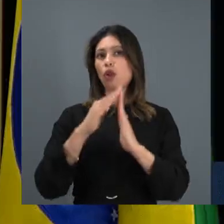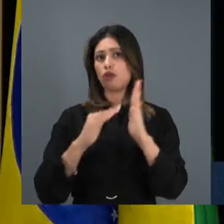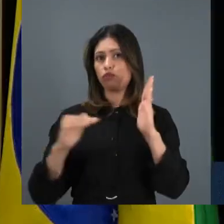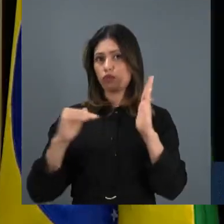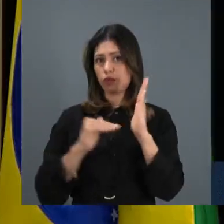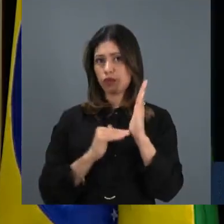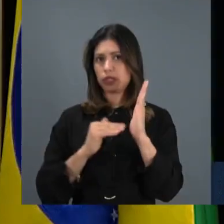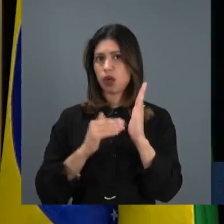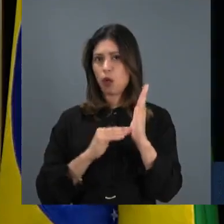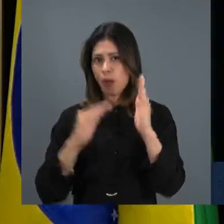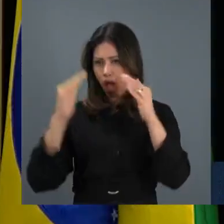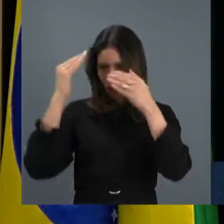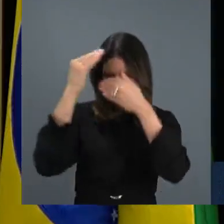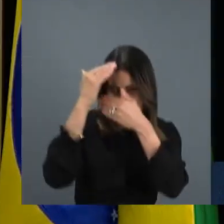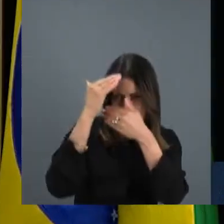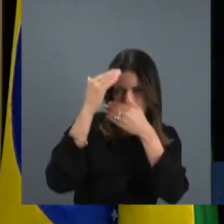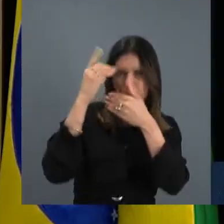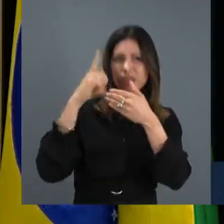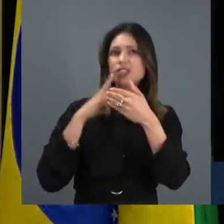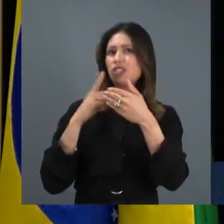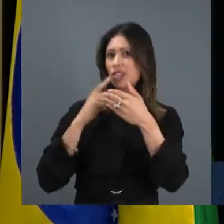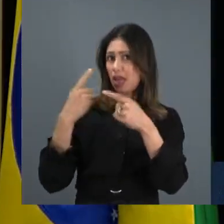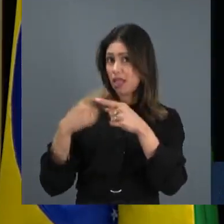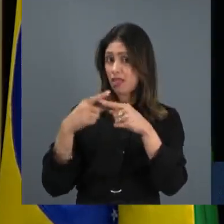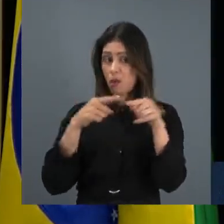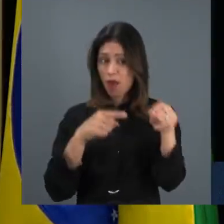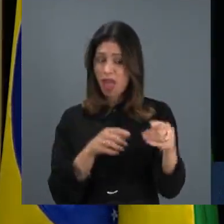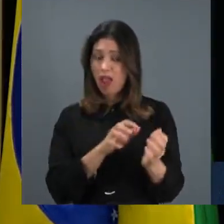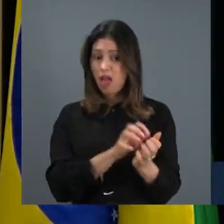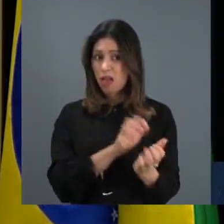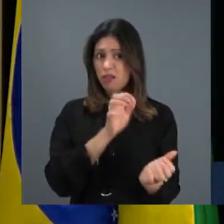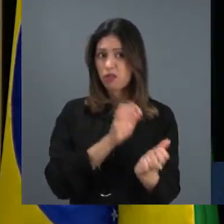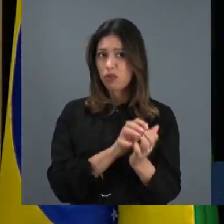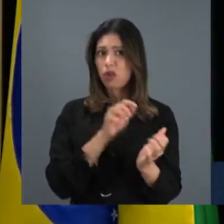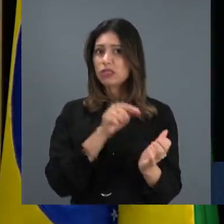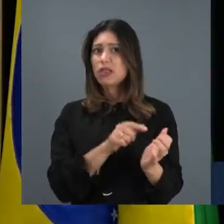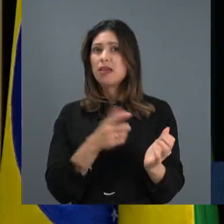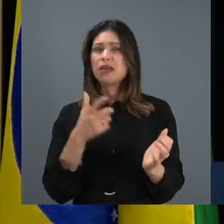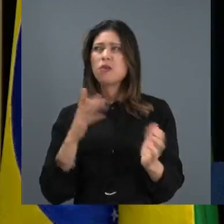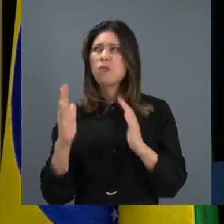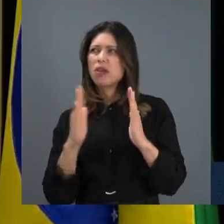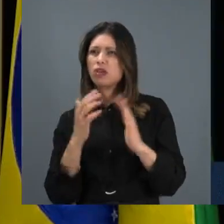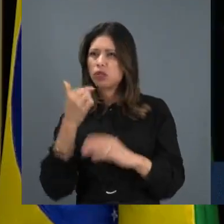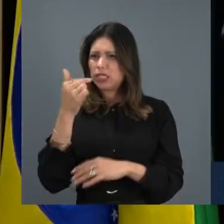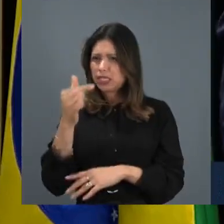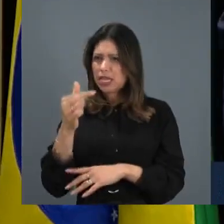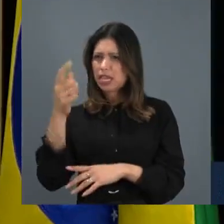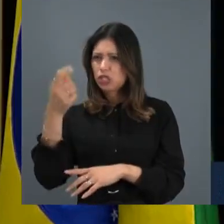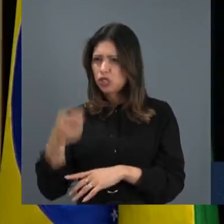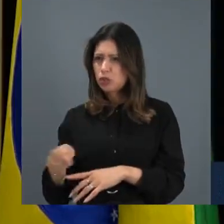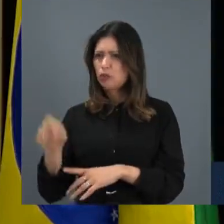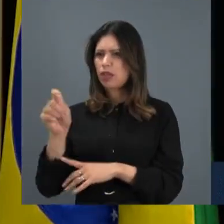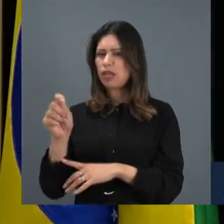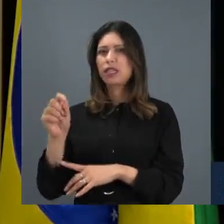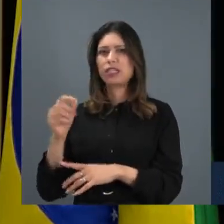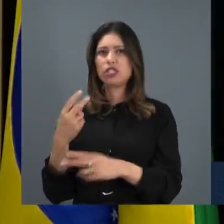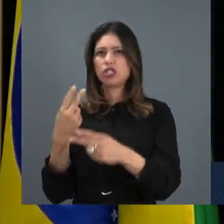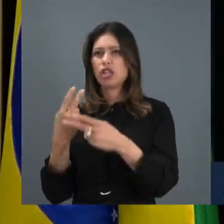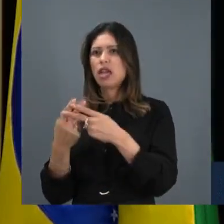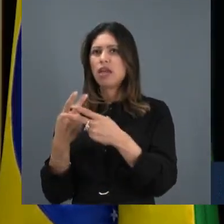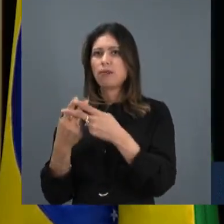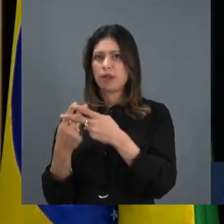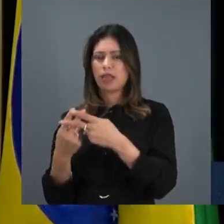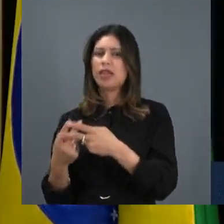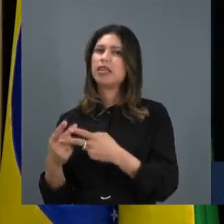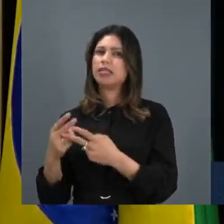proteger das bombas de efeito moral. A idosa passou 7 meses na penitenciária feminina do Distrito